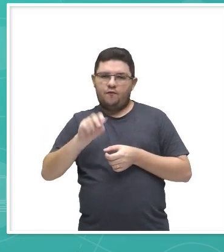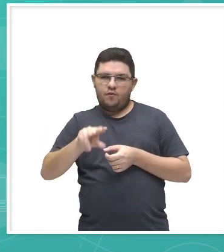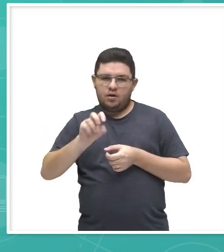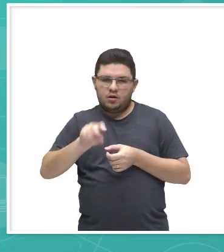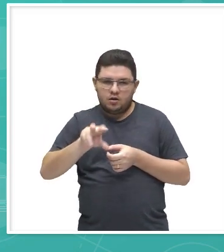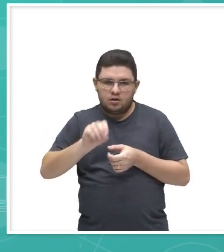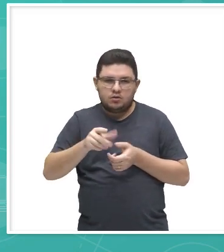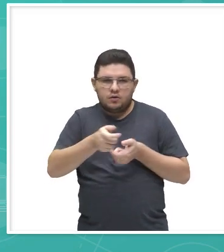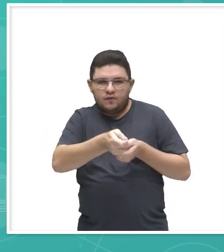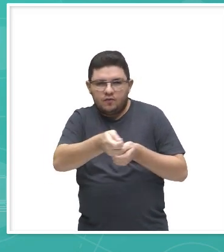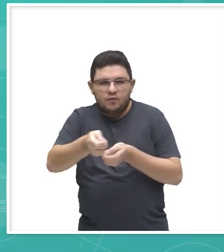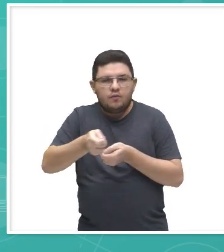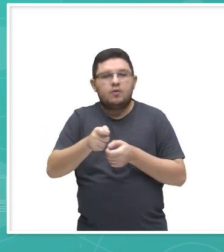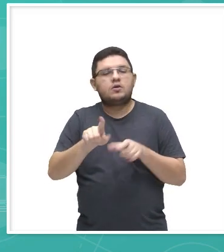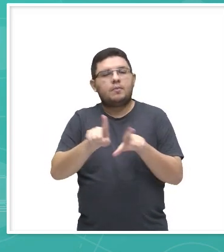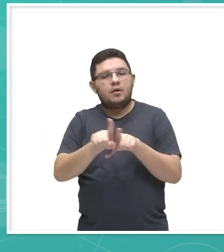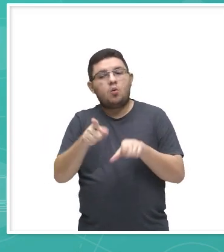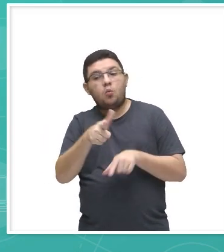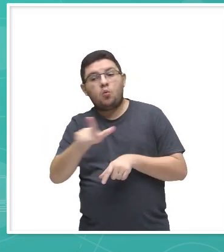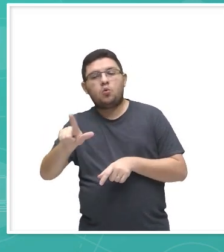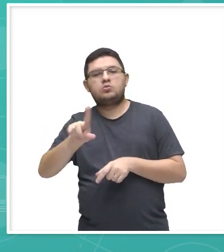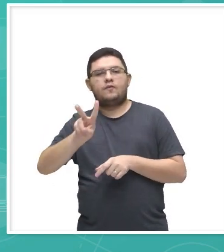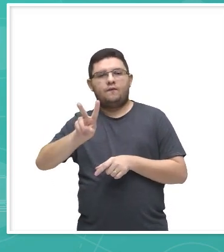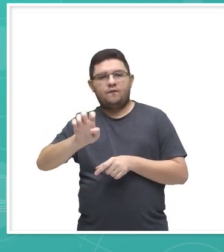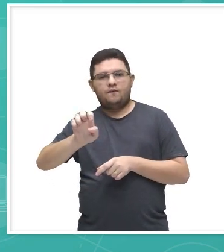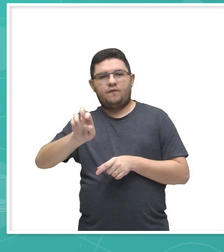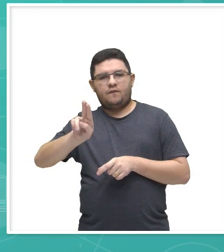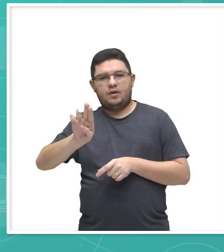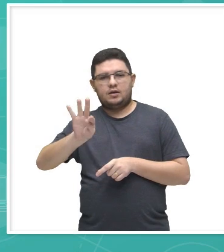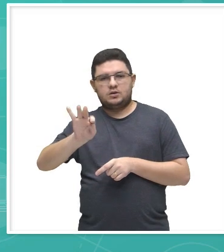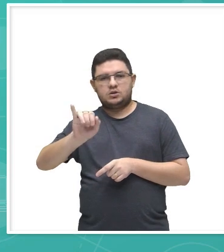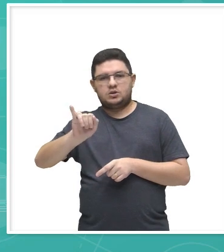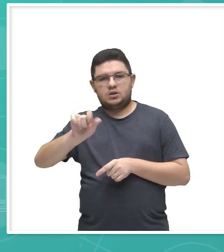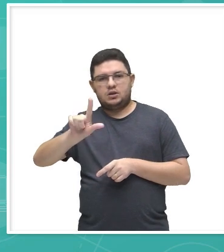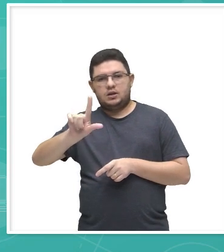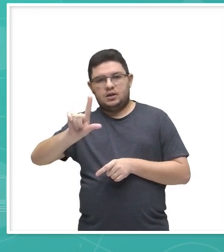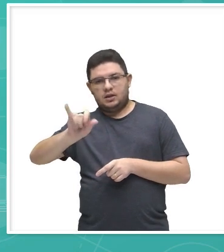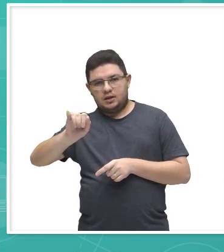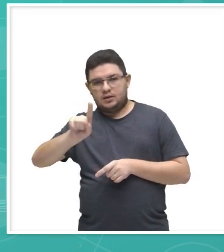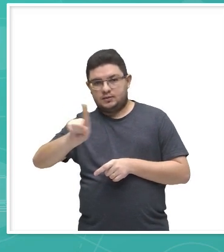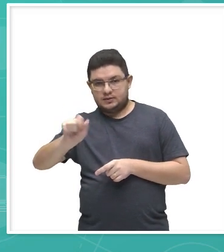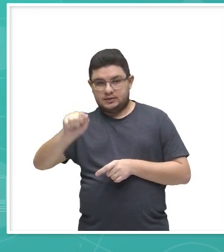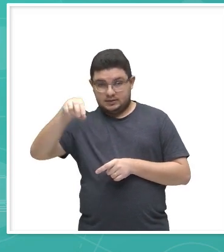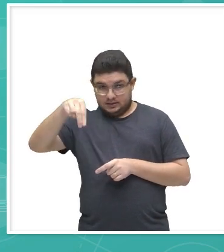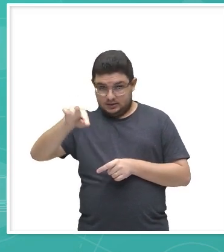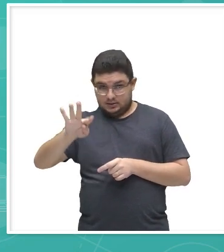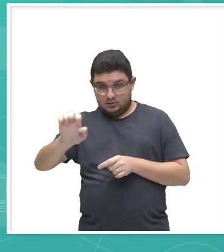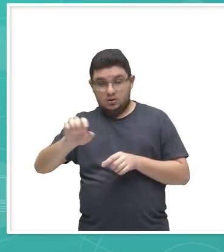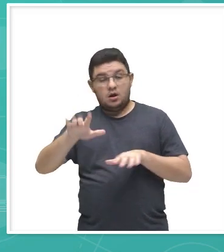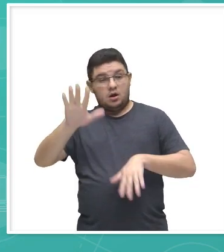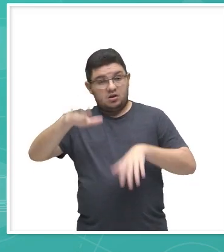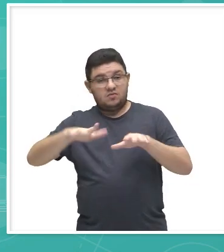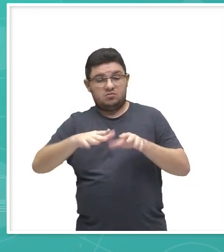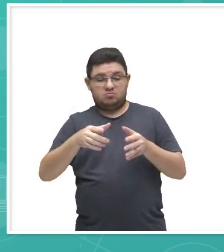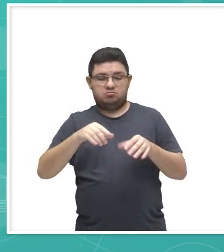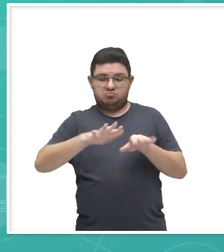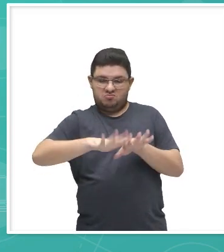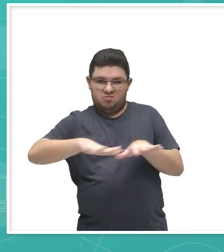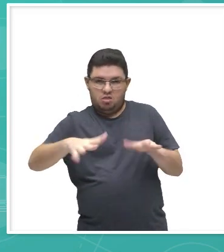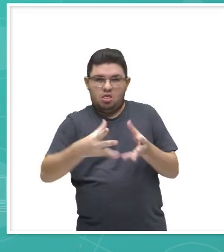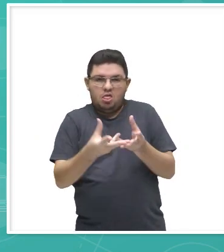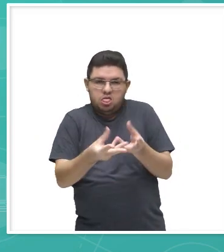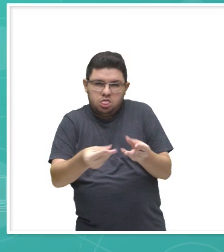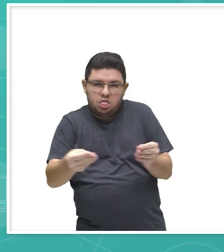fertilizantes, inclusive prejudicando aí até mesmo o solo dessa região, tá? Então, os melhores solos ali para atividade